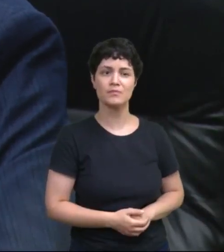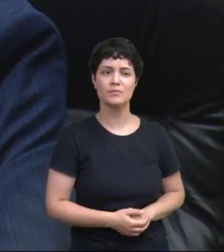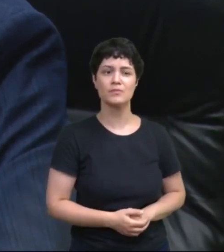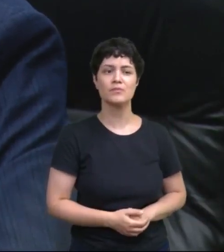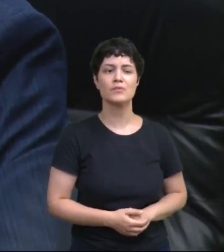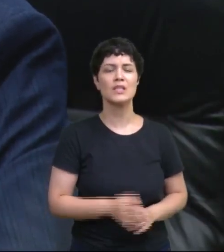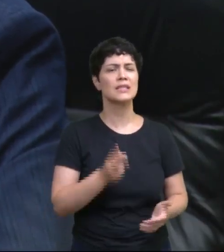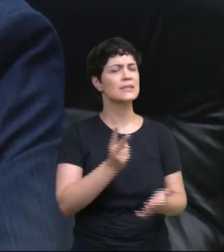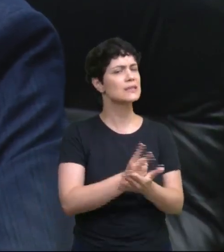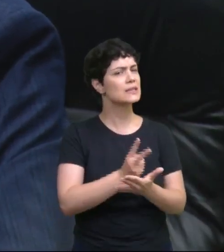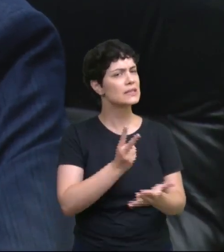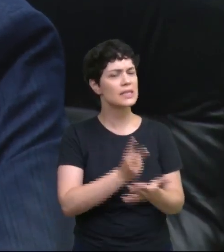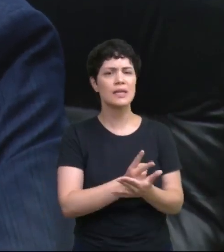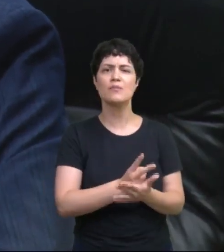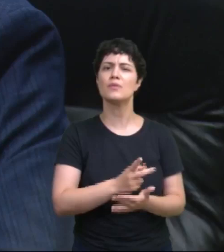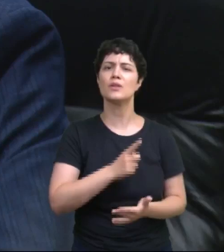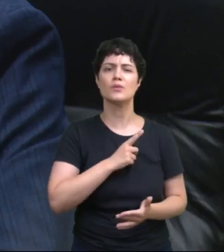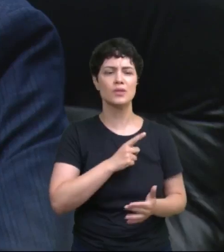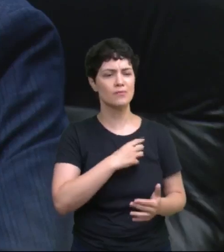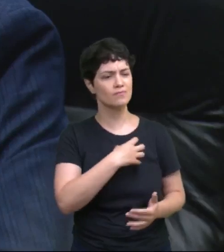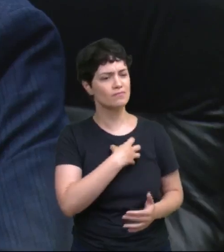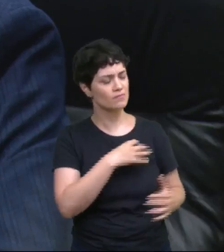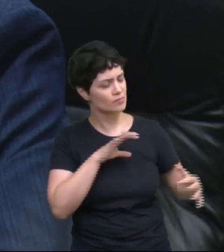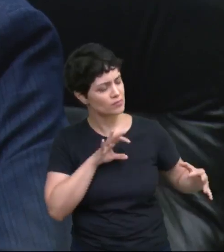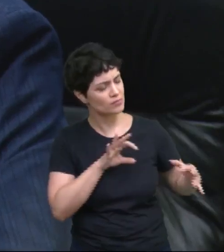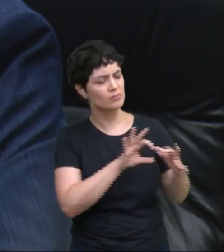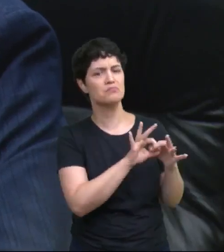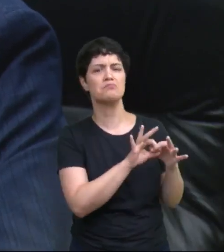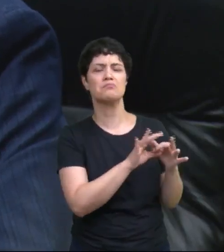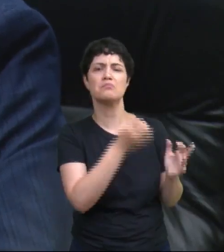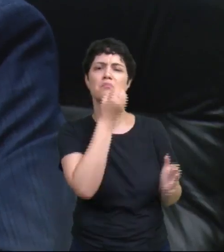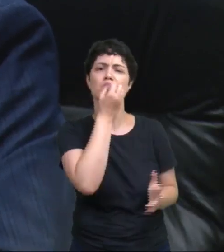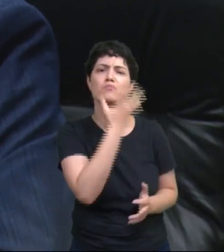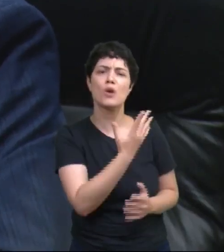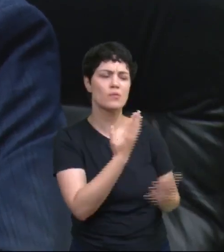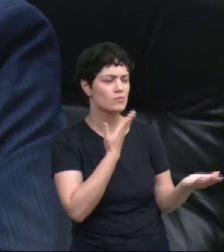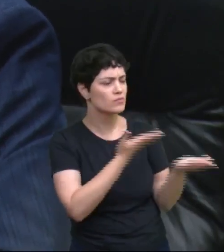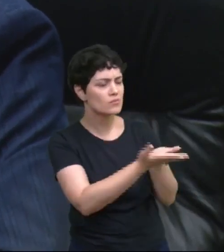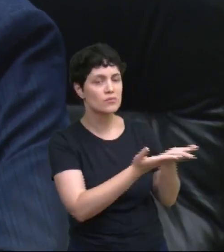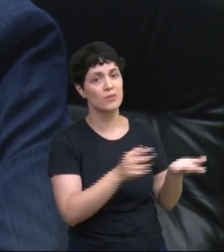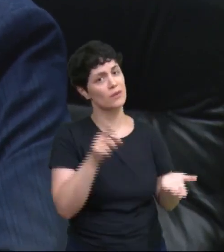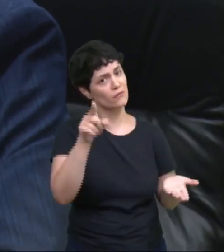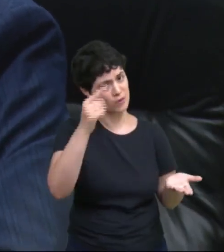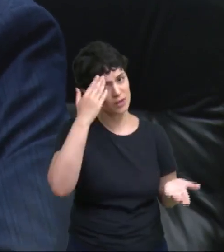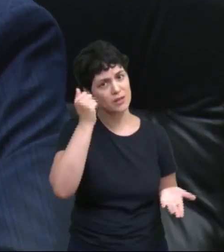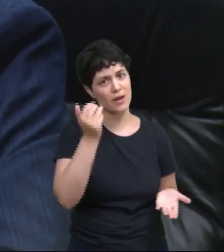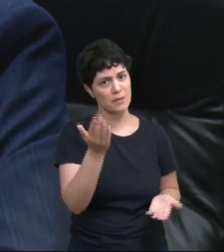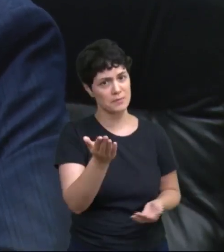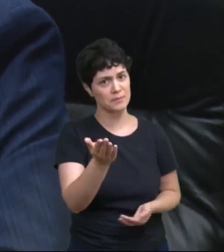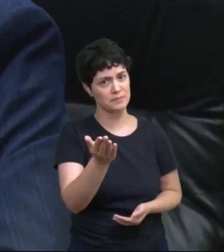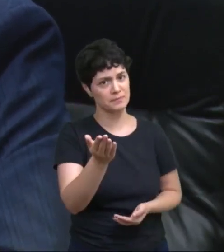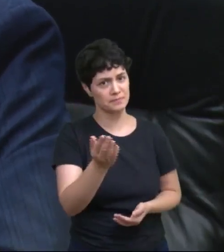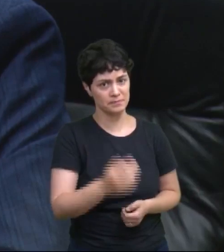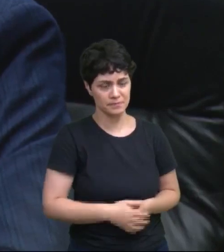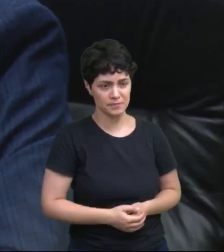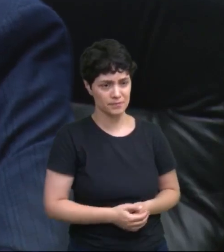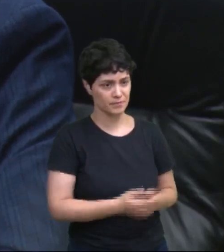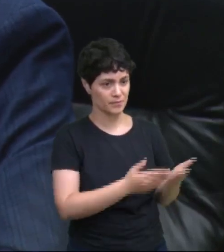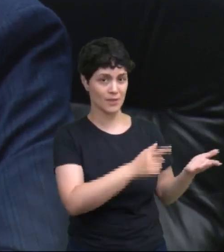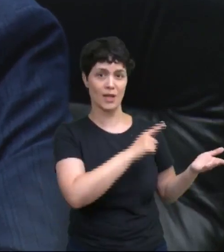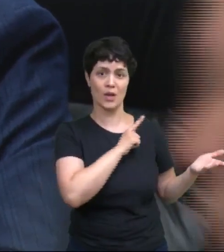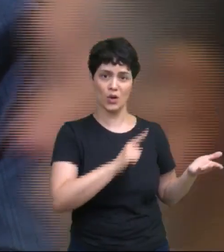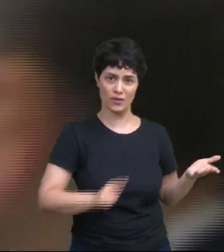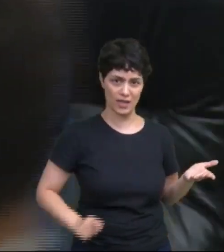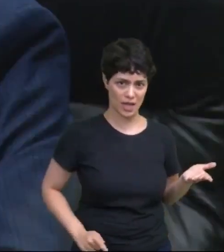sempre tive uma ligação muito boa, e você sabe disso, com o